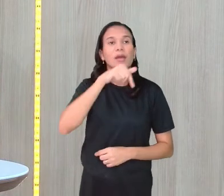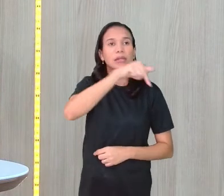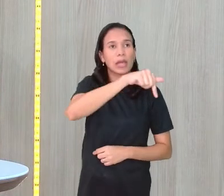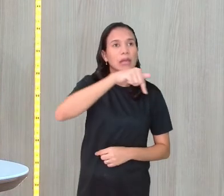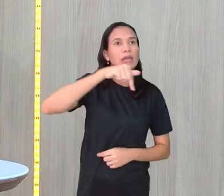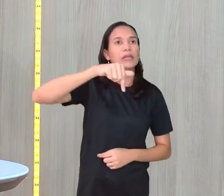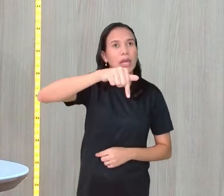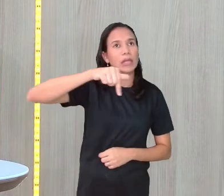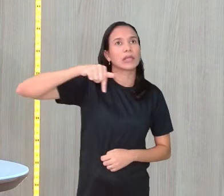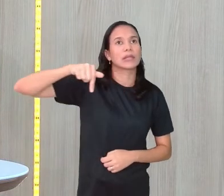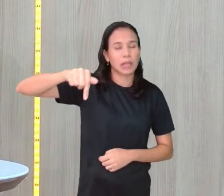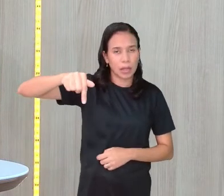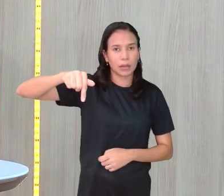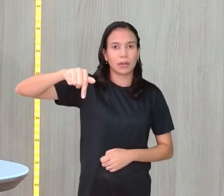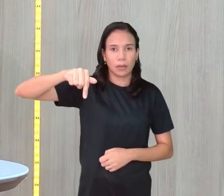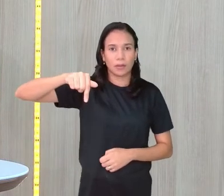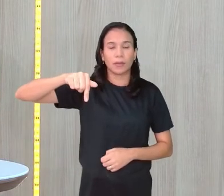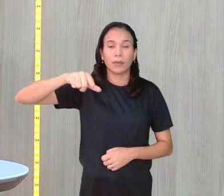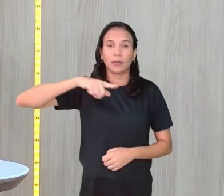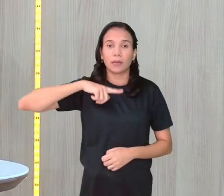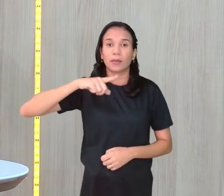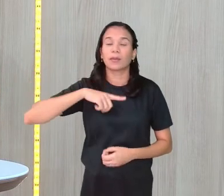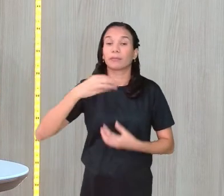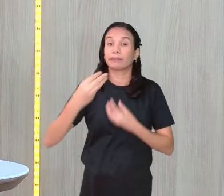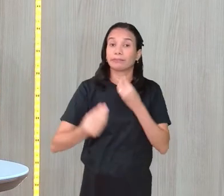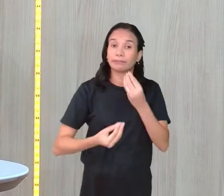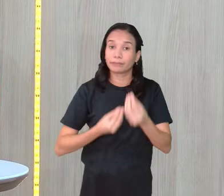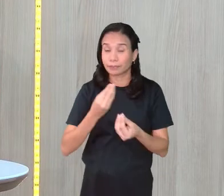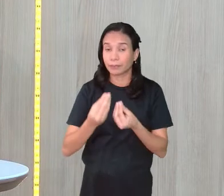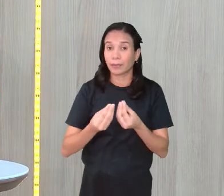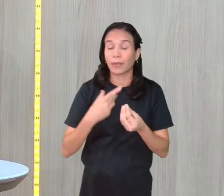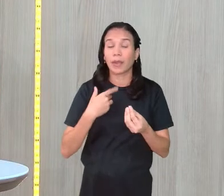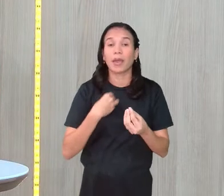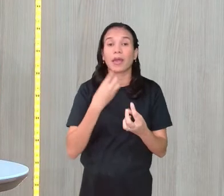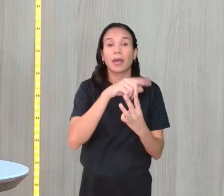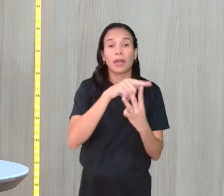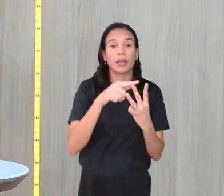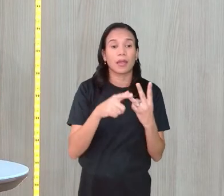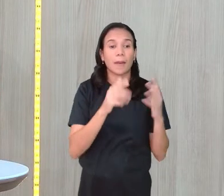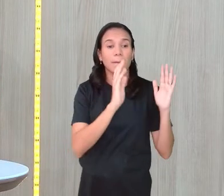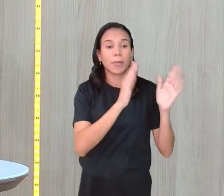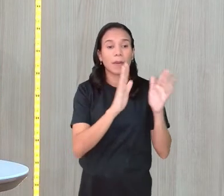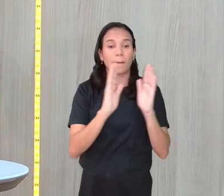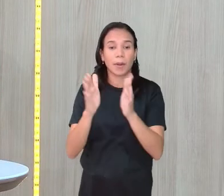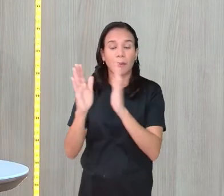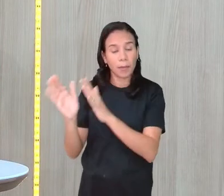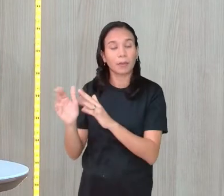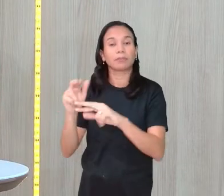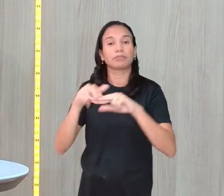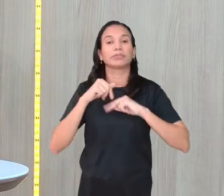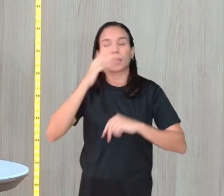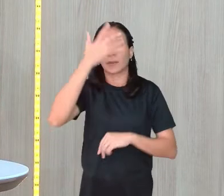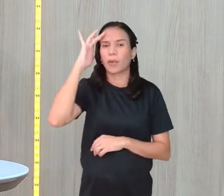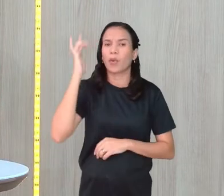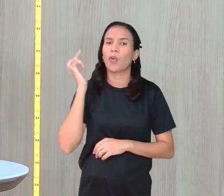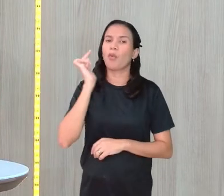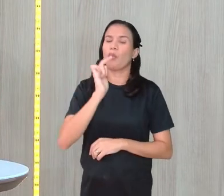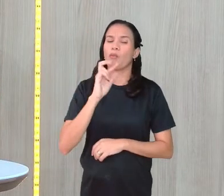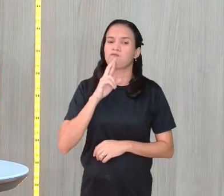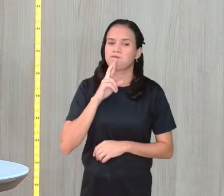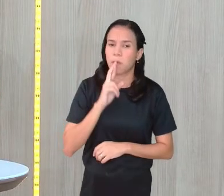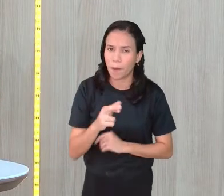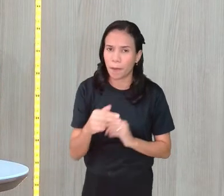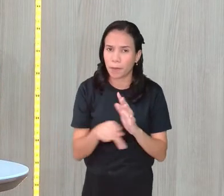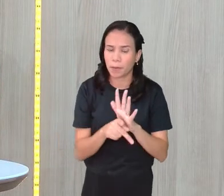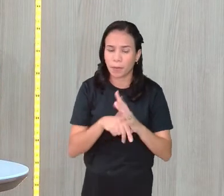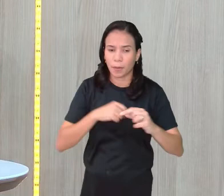7 3 vezes, né? Você vai somar ele. São 3 parcelas, né? Então, você consegue resolver